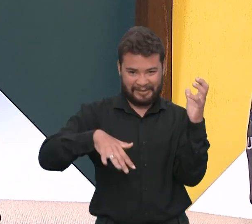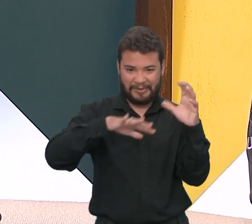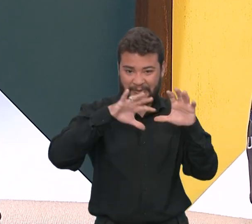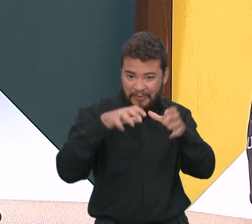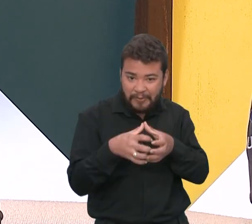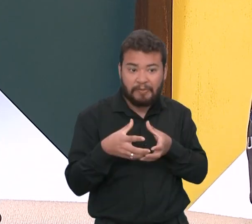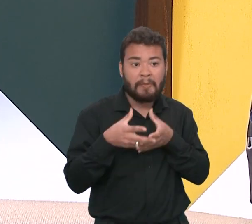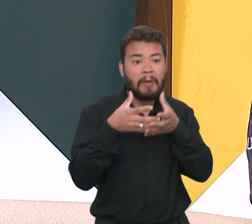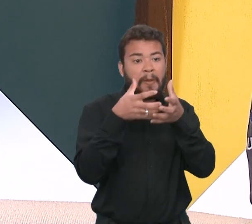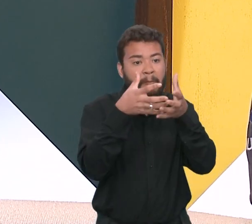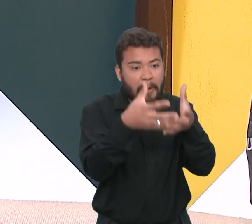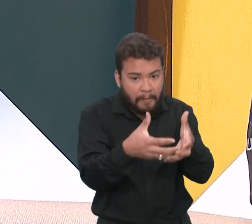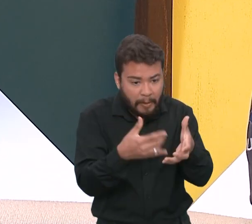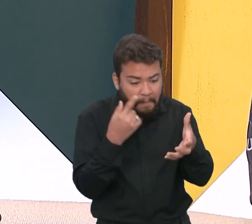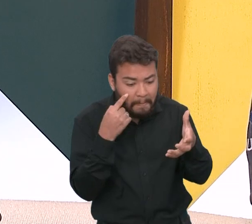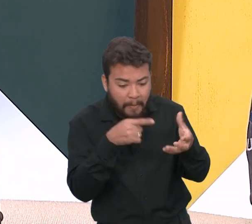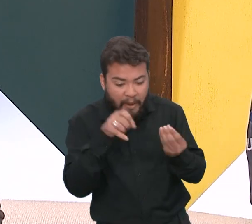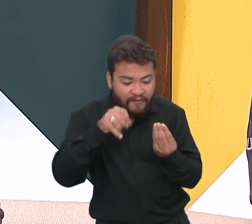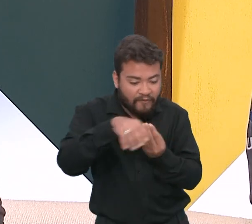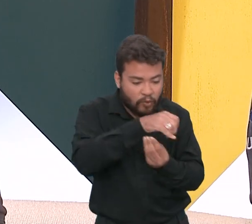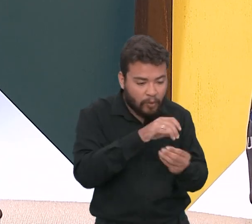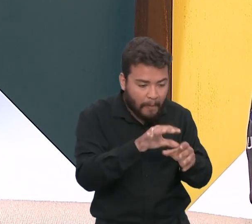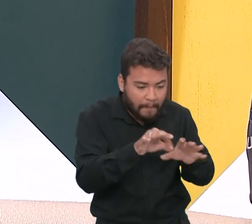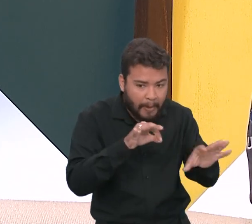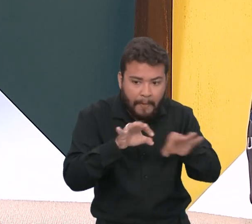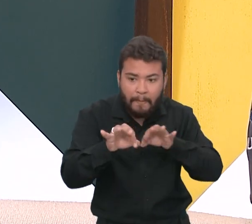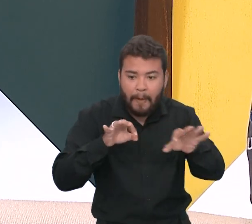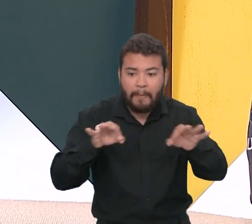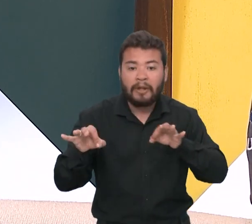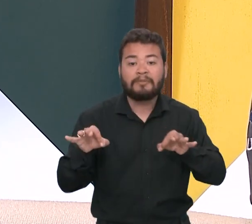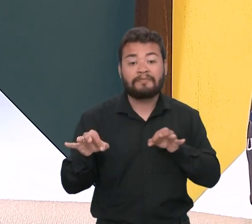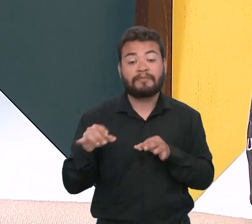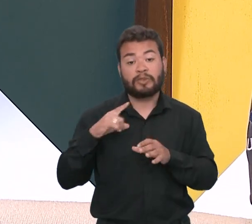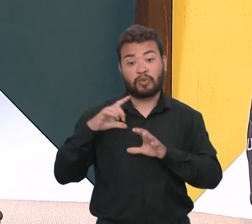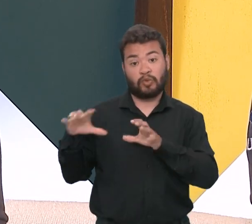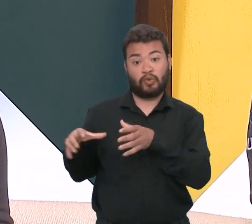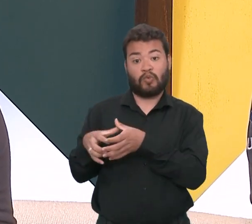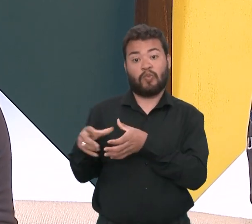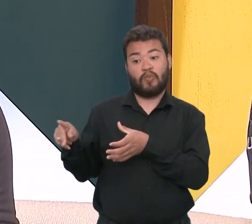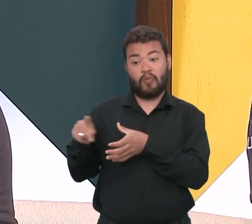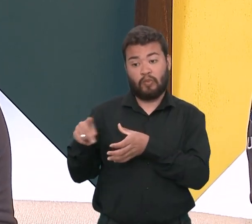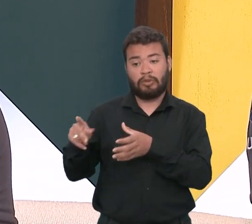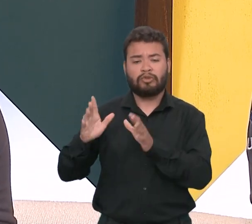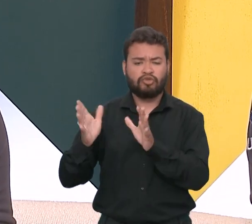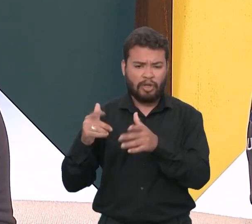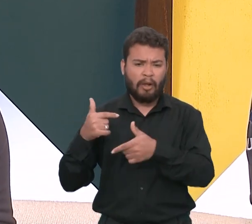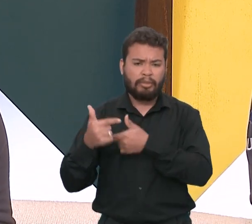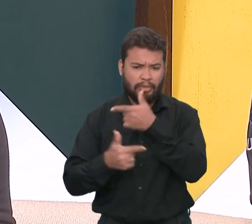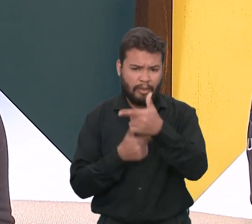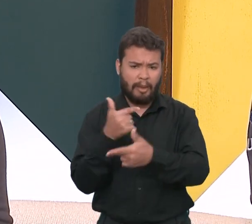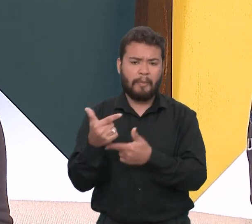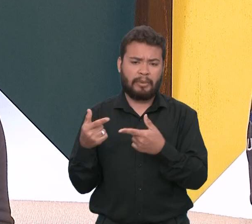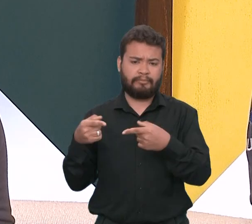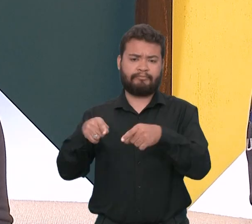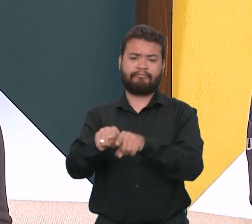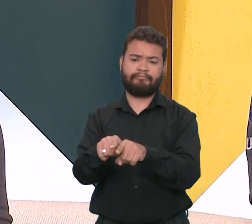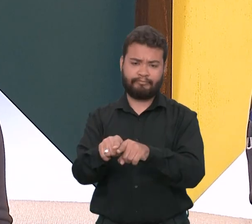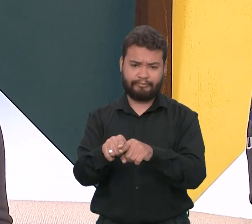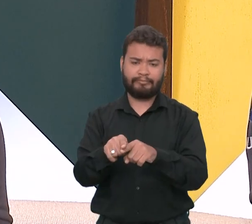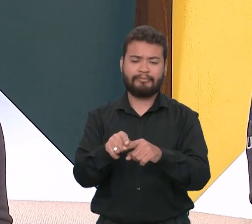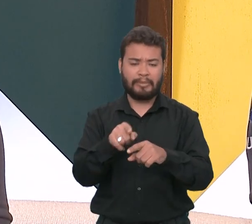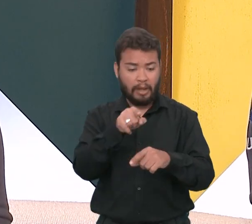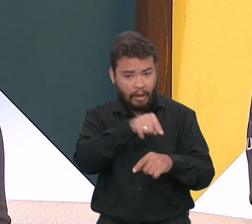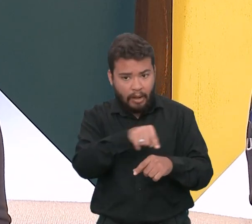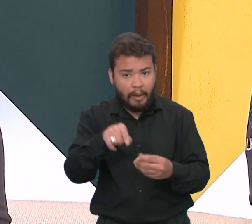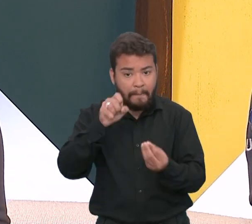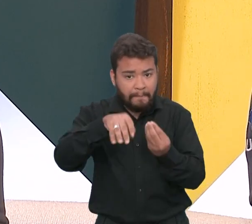já tinha, posteriormente, o Jadson, ali com os professores da UFPE, já tinham trabalhado juntamente para fazer essa coleta desse